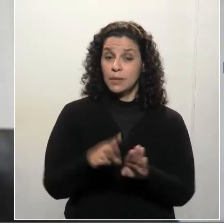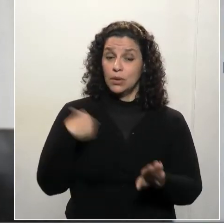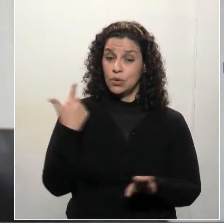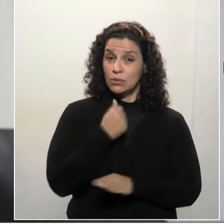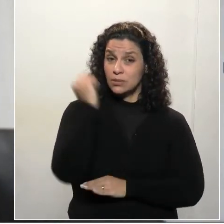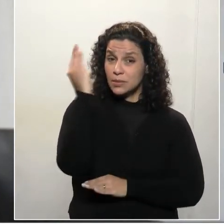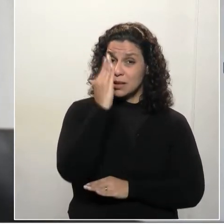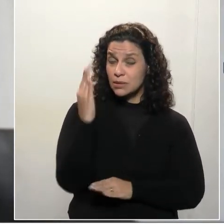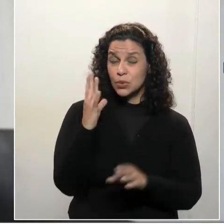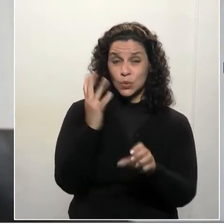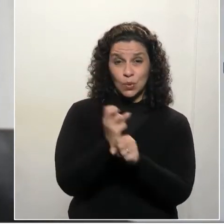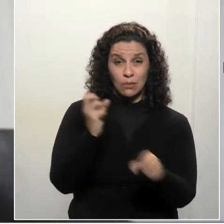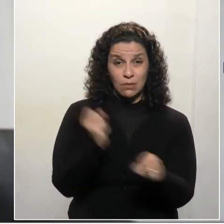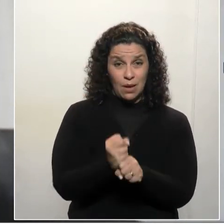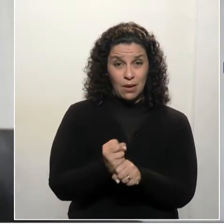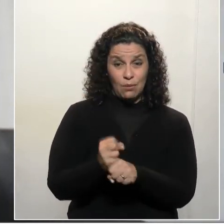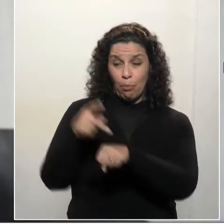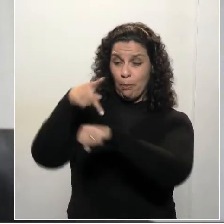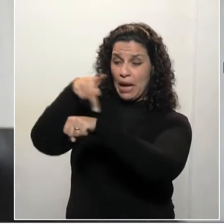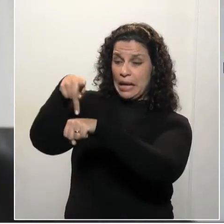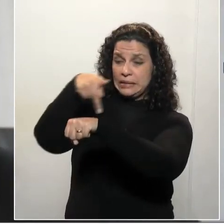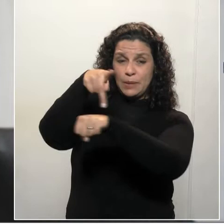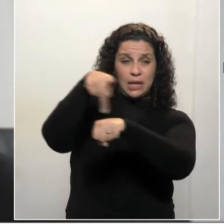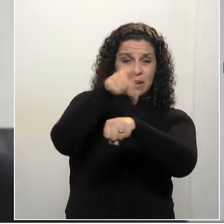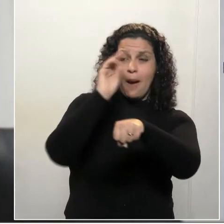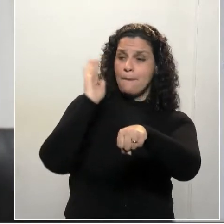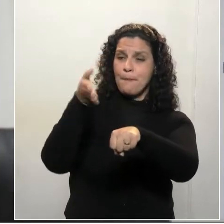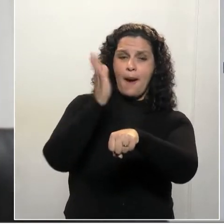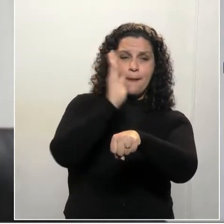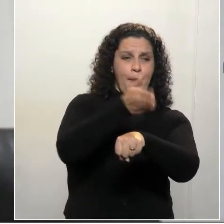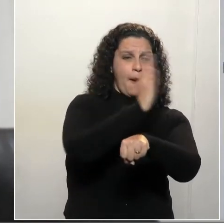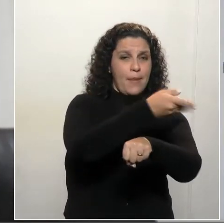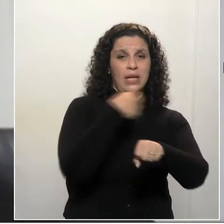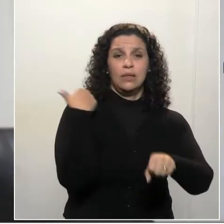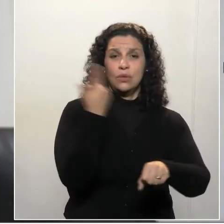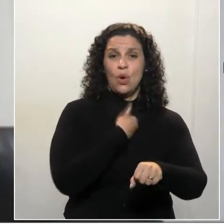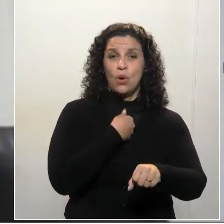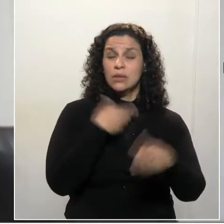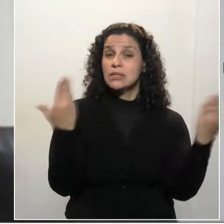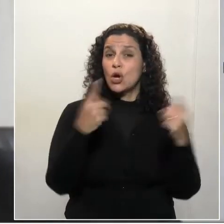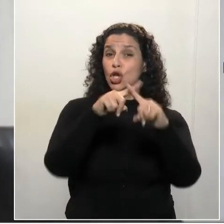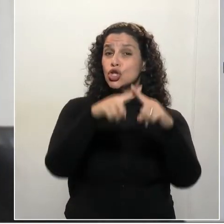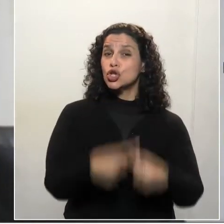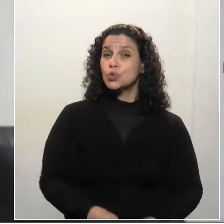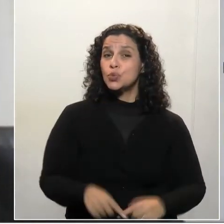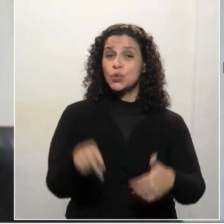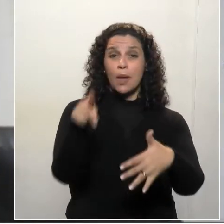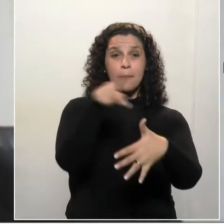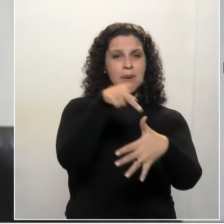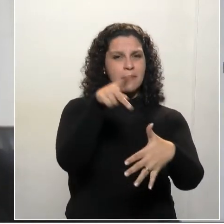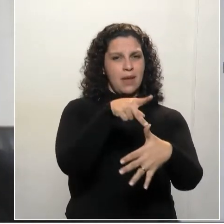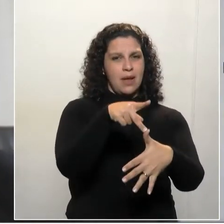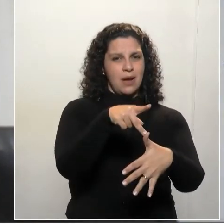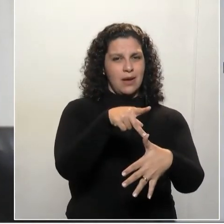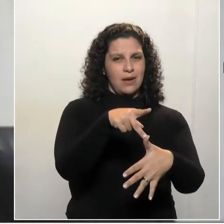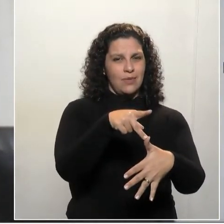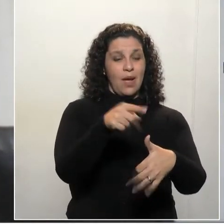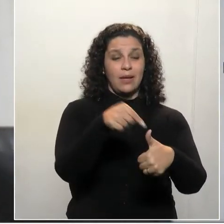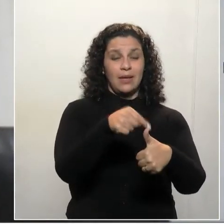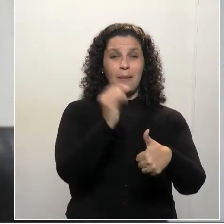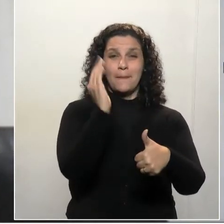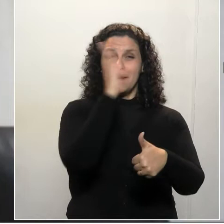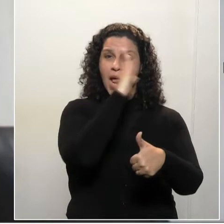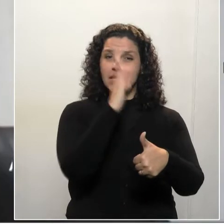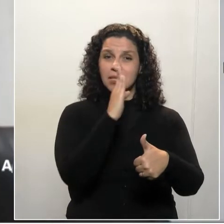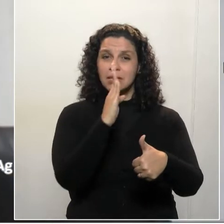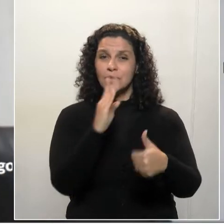ultrapassamos vários países. Estamos disputando o primeiro lugar com os Estados Unidos. E